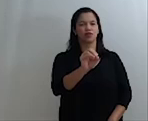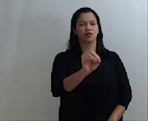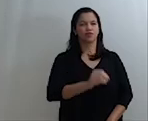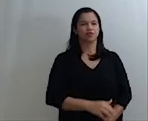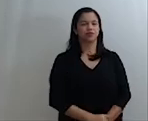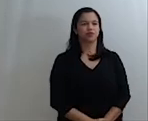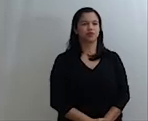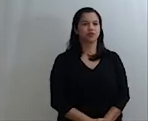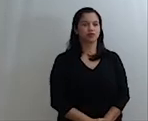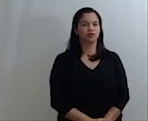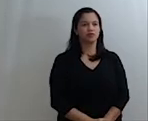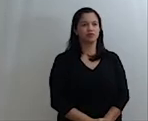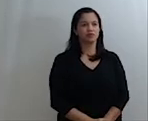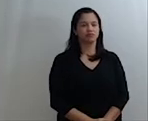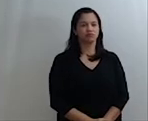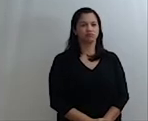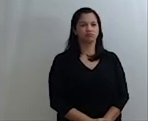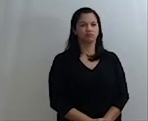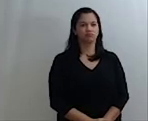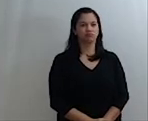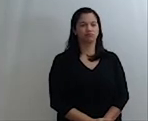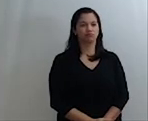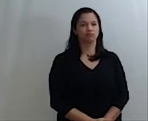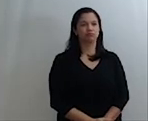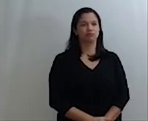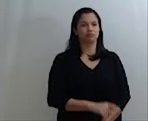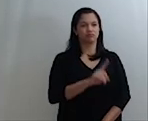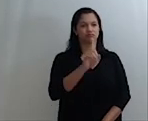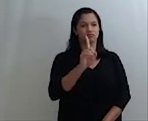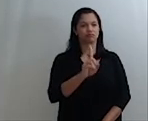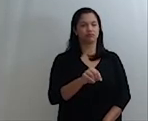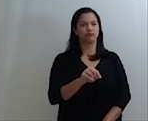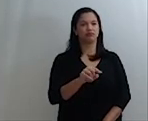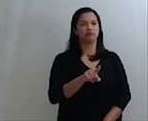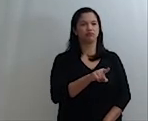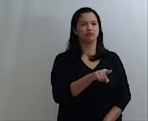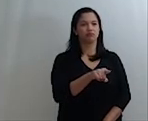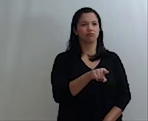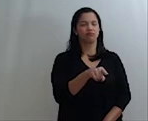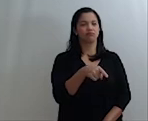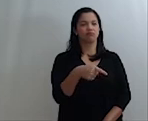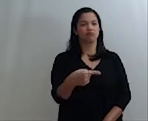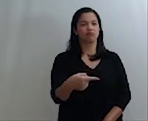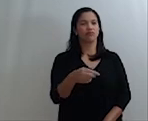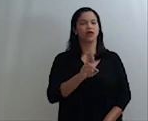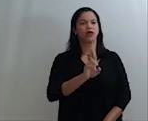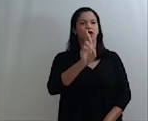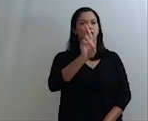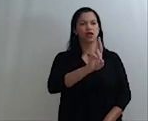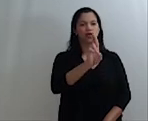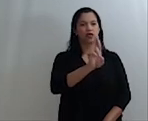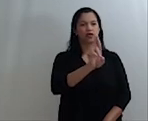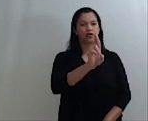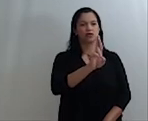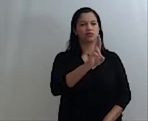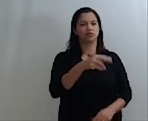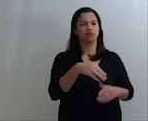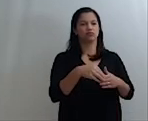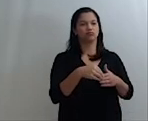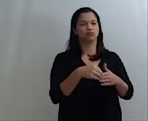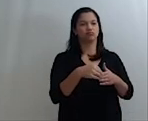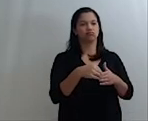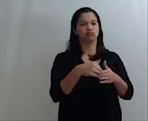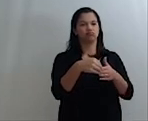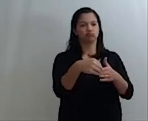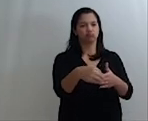Campos eu passo a palavra relator para conduzir o julgamento pois Boa tarde a todos